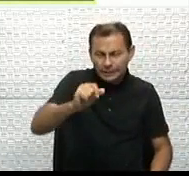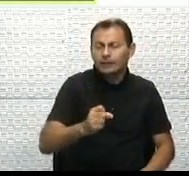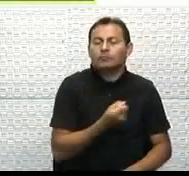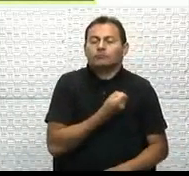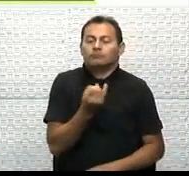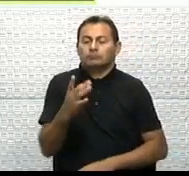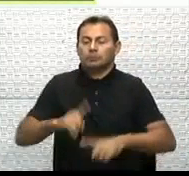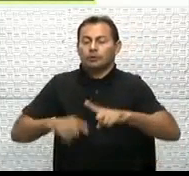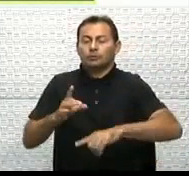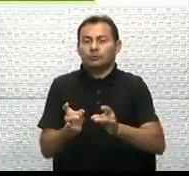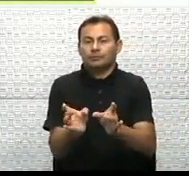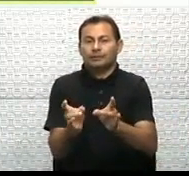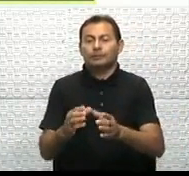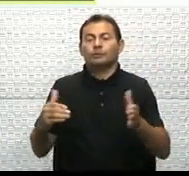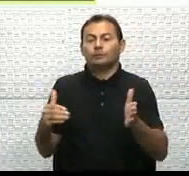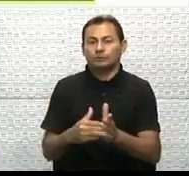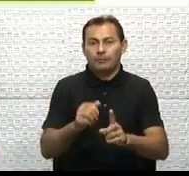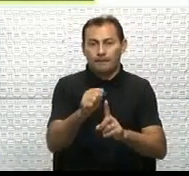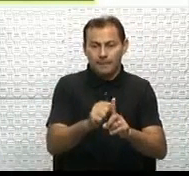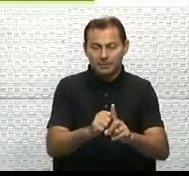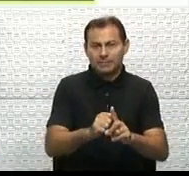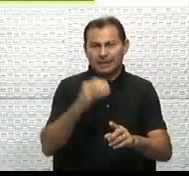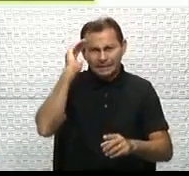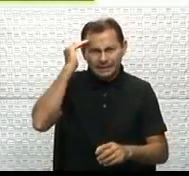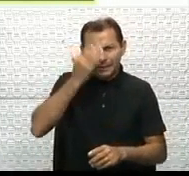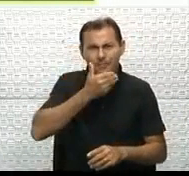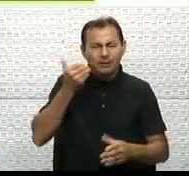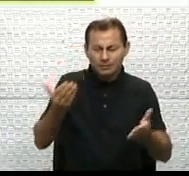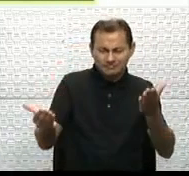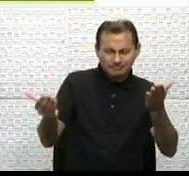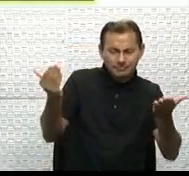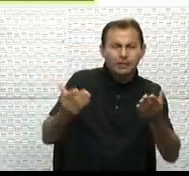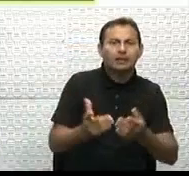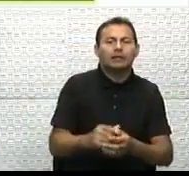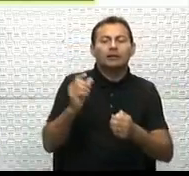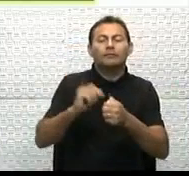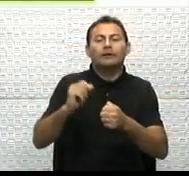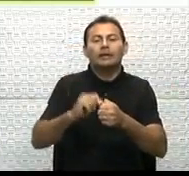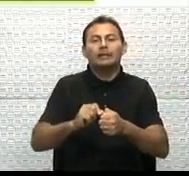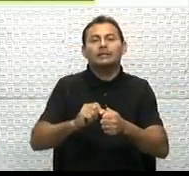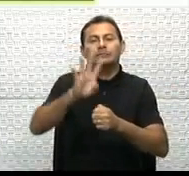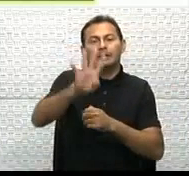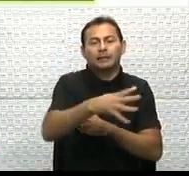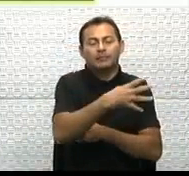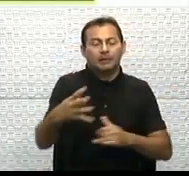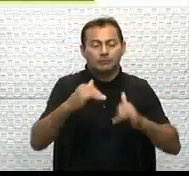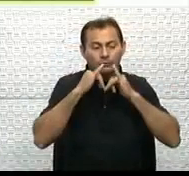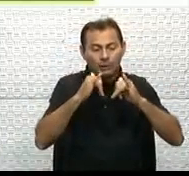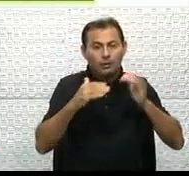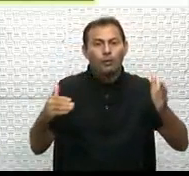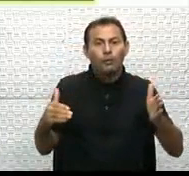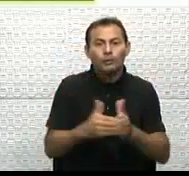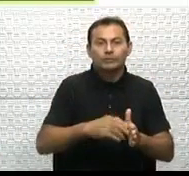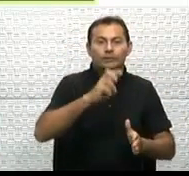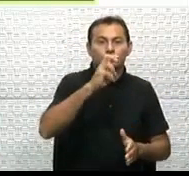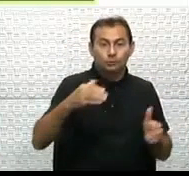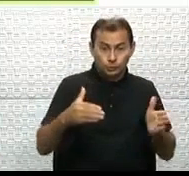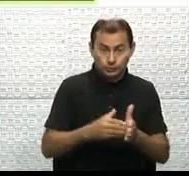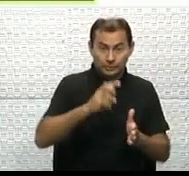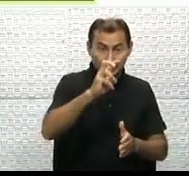vendidos nos últimos meses. Para entender melhor essa relação, ela construiu a seguinte tabela com as informações dos últimos 5